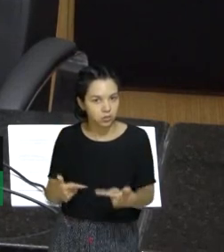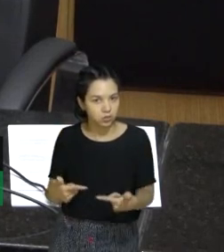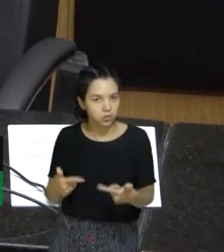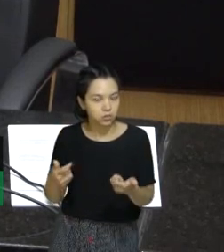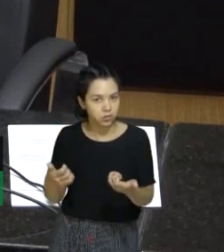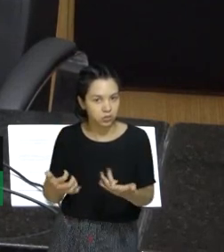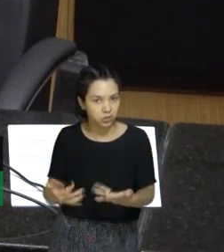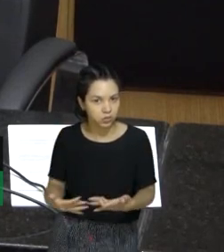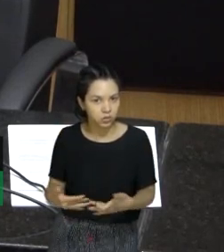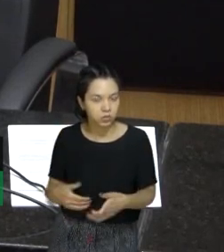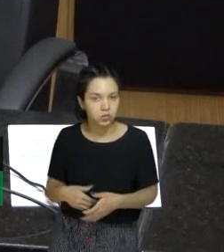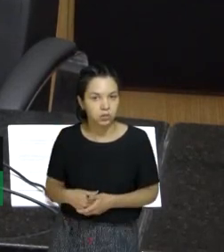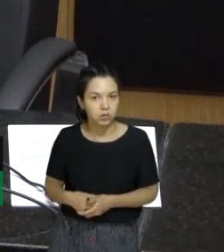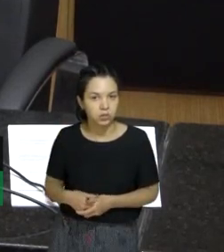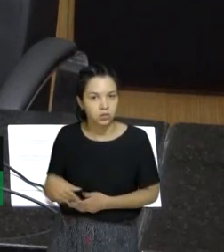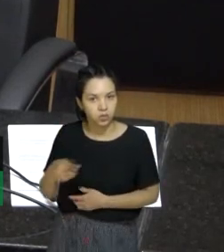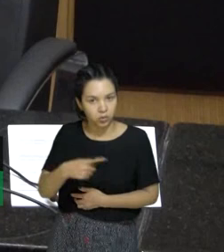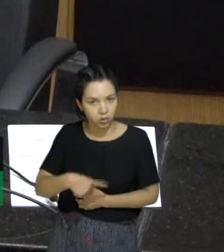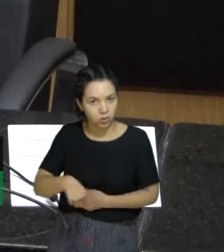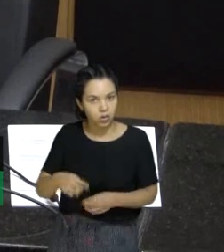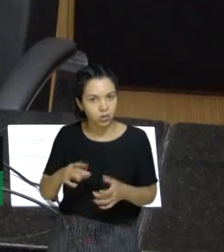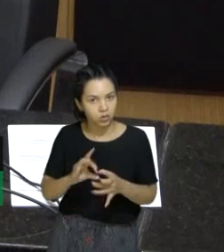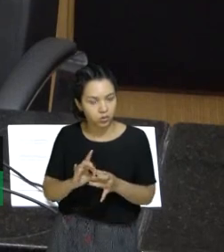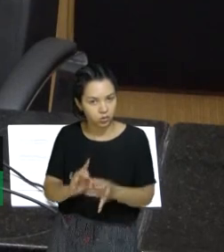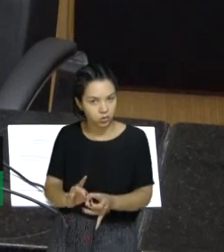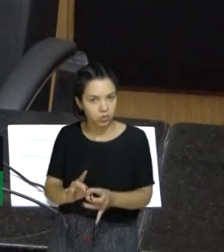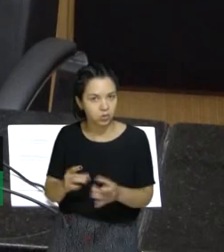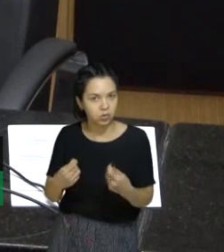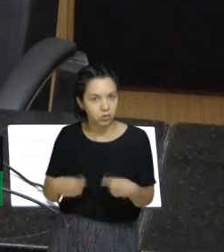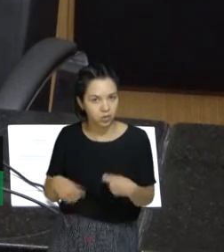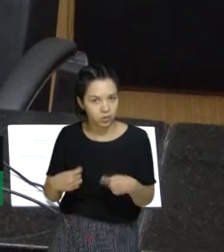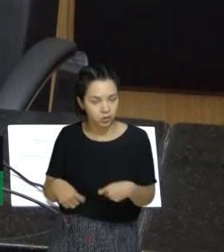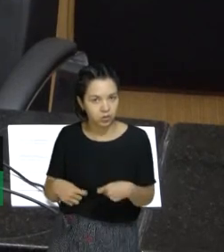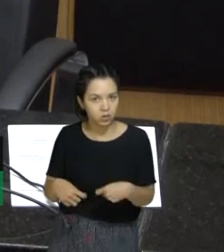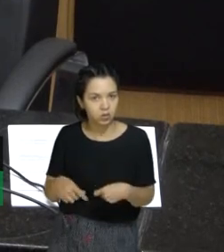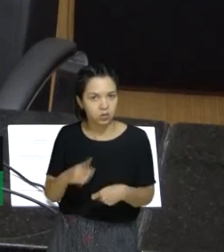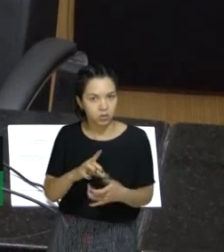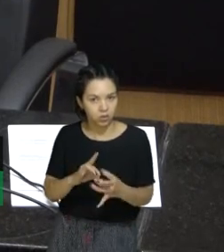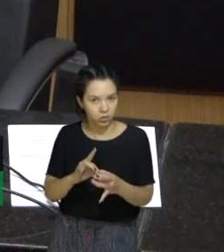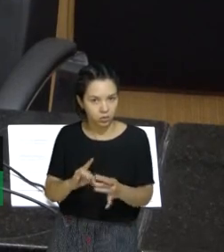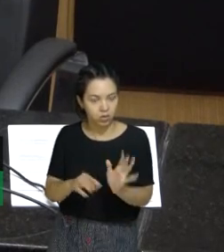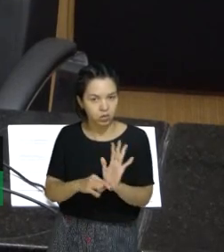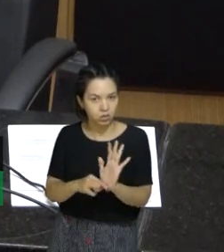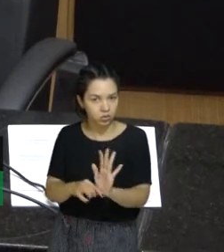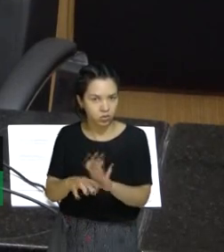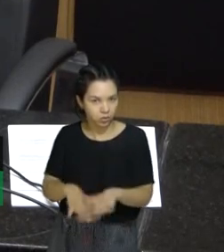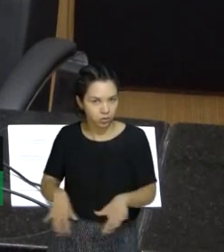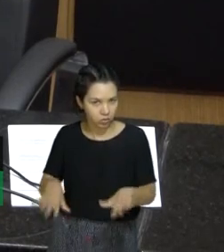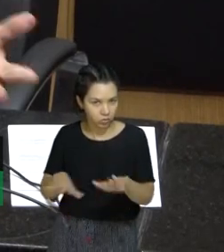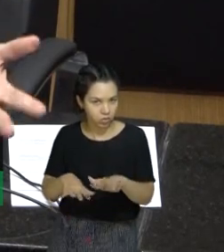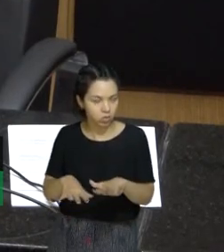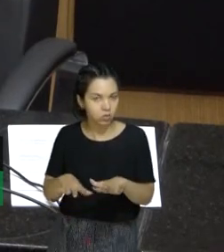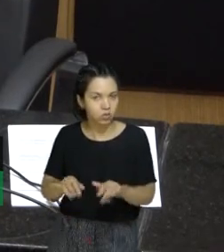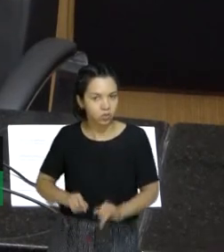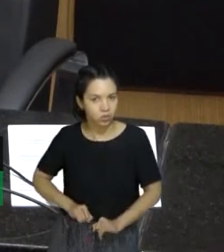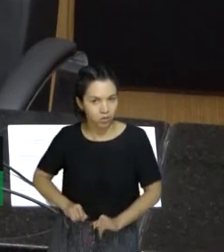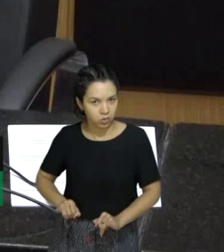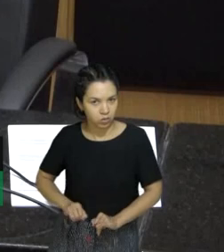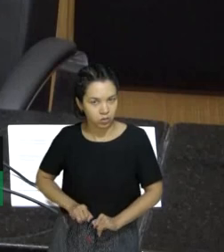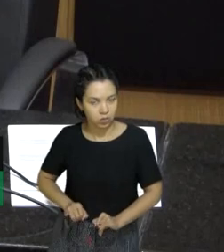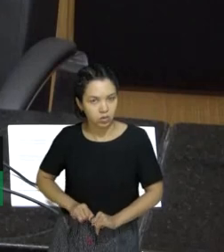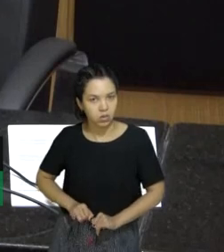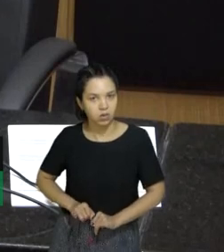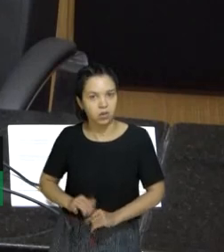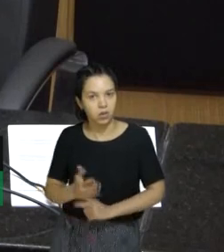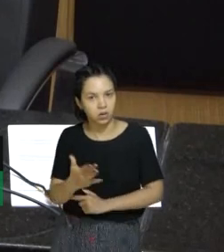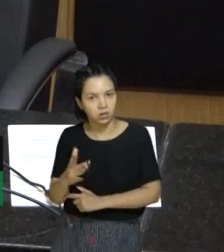colocações, e acho que nós todos temos que nos unir. É com união que a gente vai ajudar a todos os atingidos, seja no meio urbano, no meio